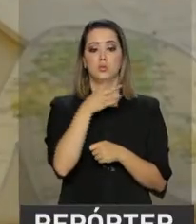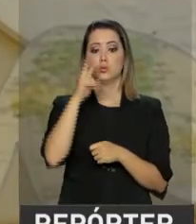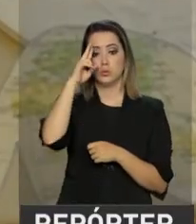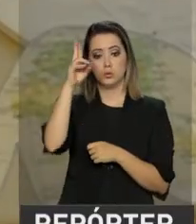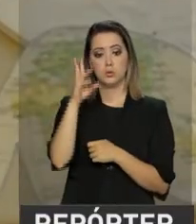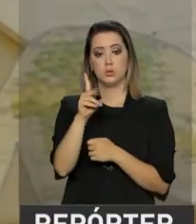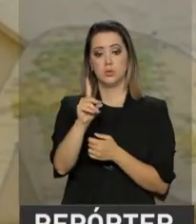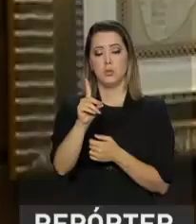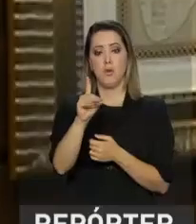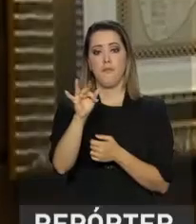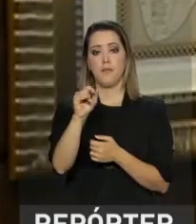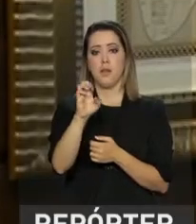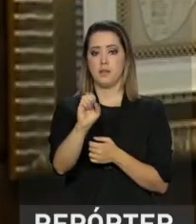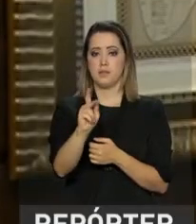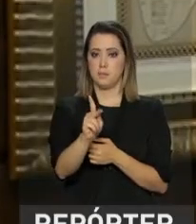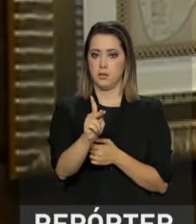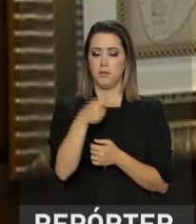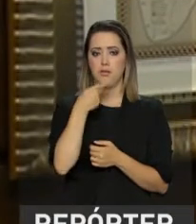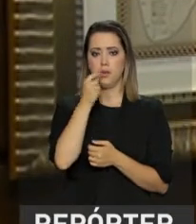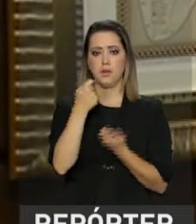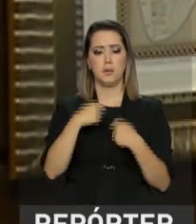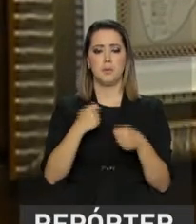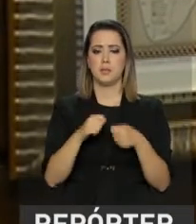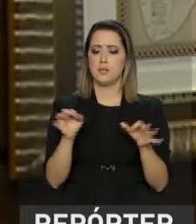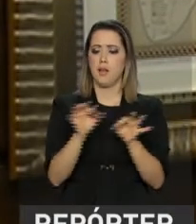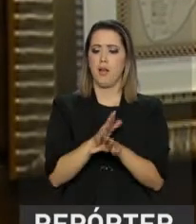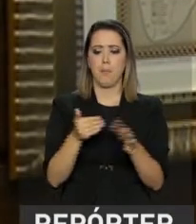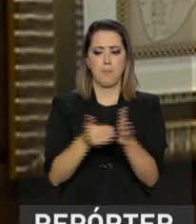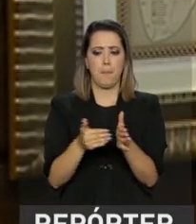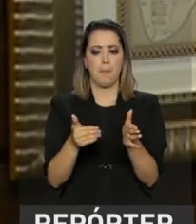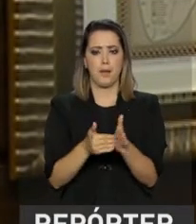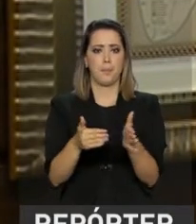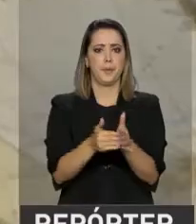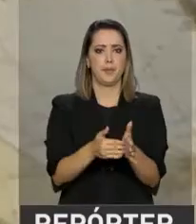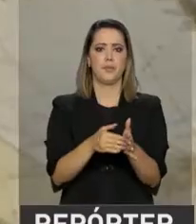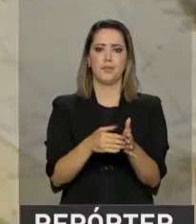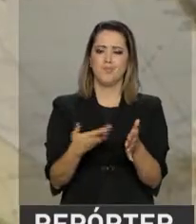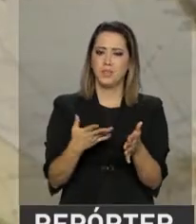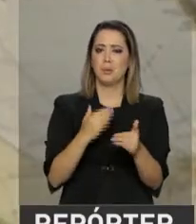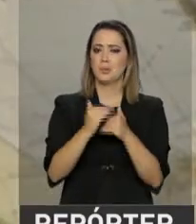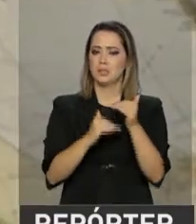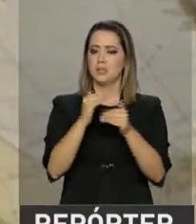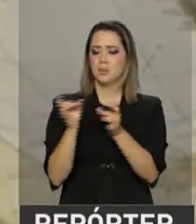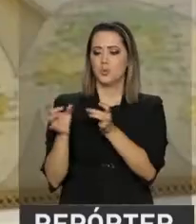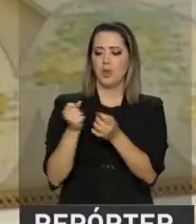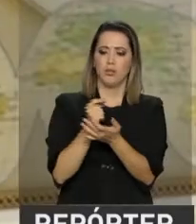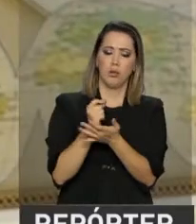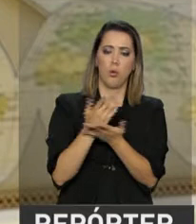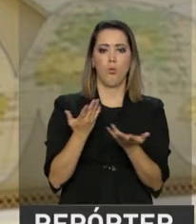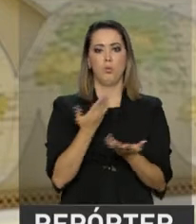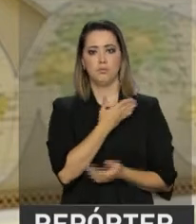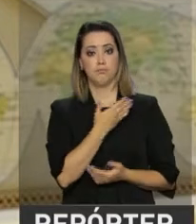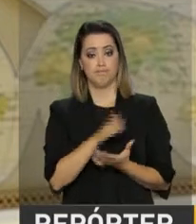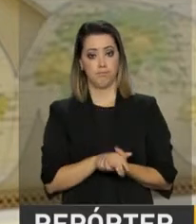comércio exterior da fiesp defende a eliminação de entraves que impedem o crescimento do comércio entre os parceiros do bloco para que o